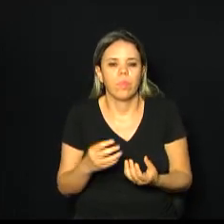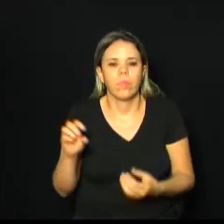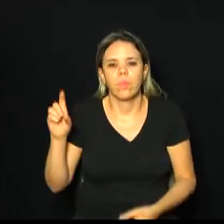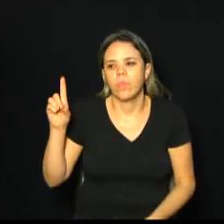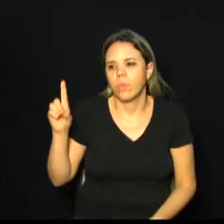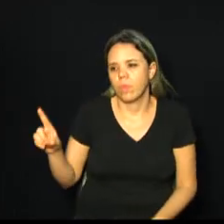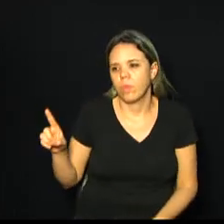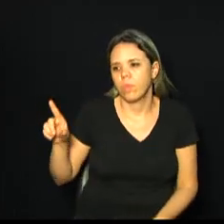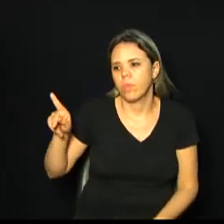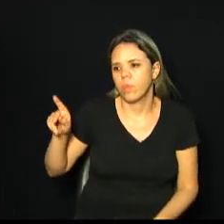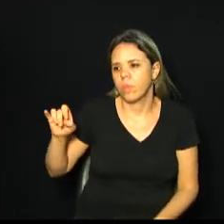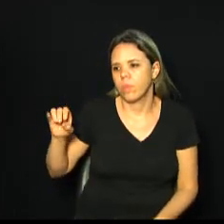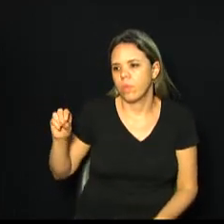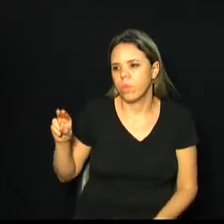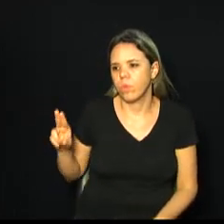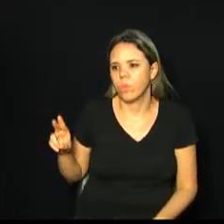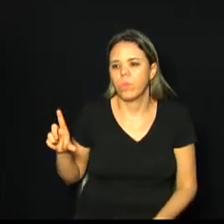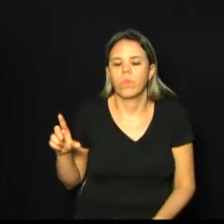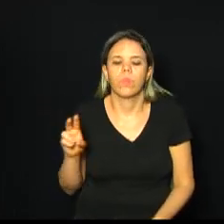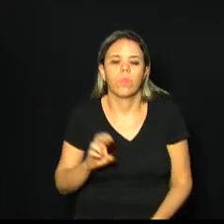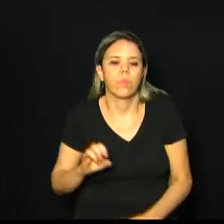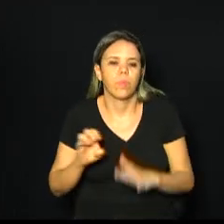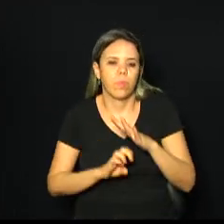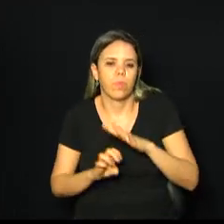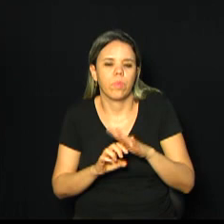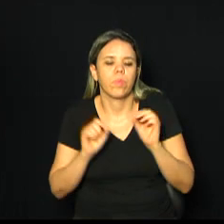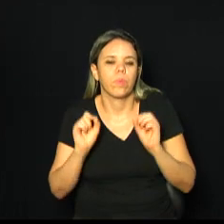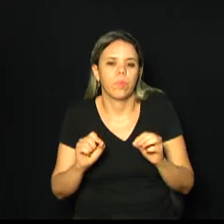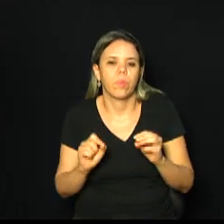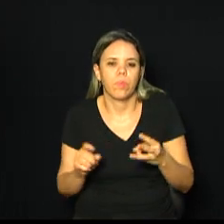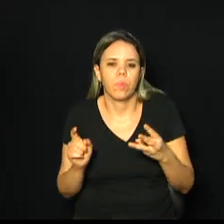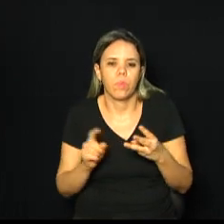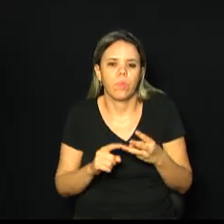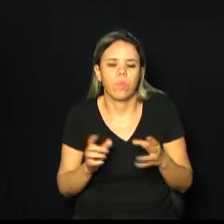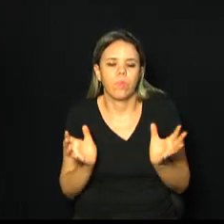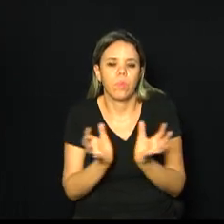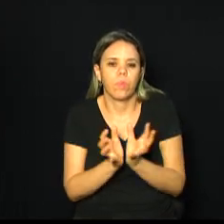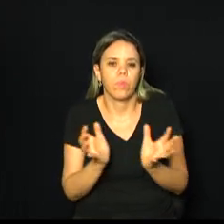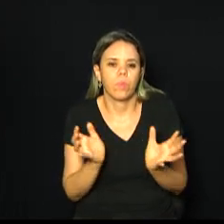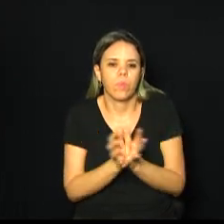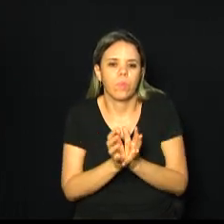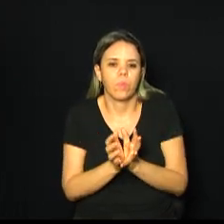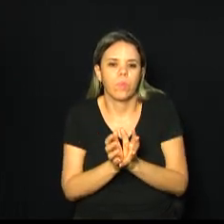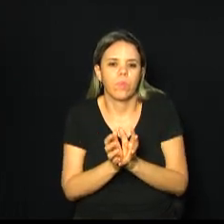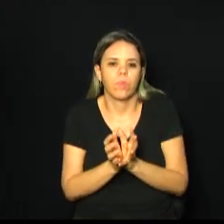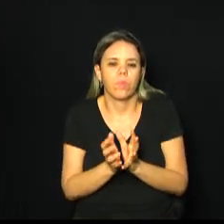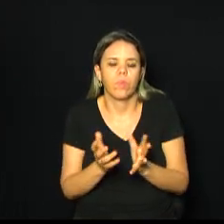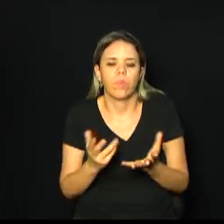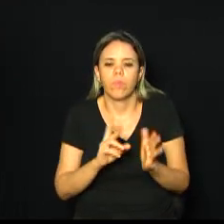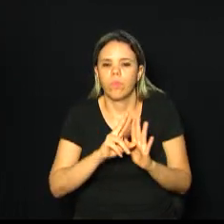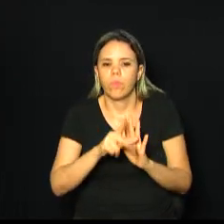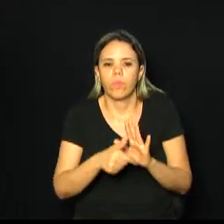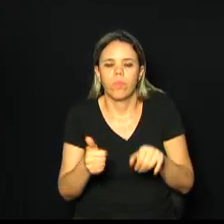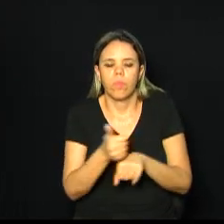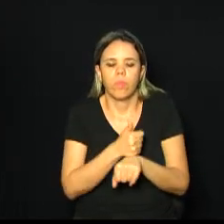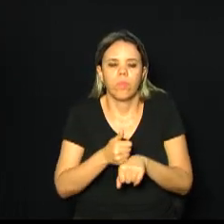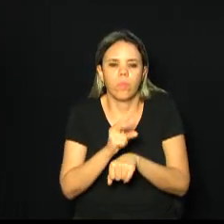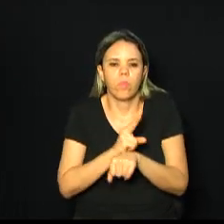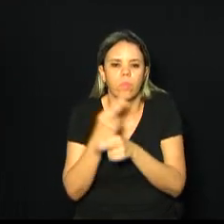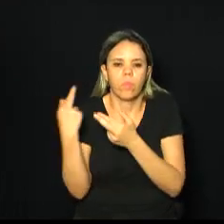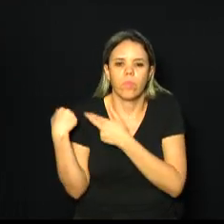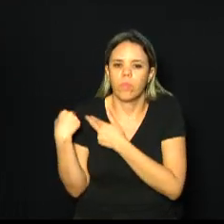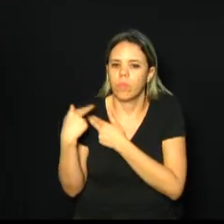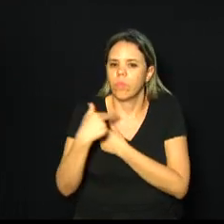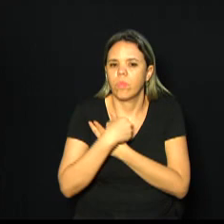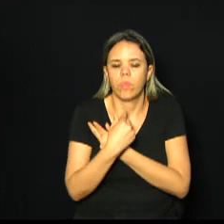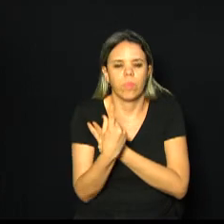dessa empresa? Quem vai ser o comitê multidisciplinar que vai cuidar disso? Porque não dá para